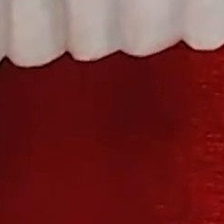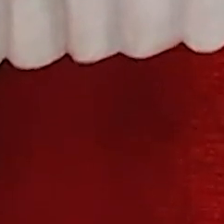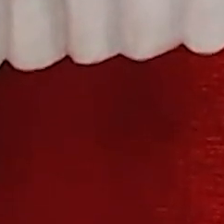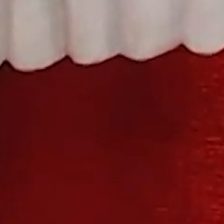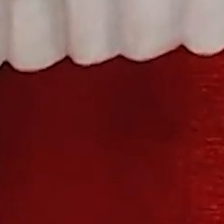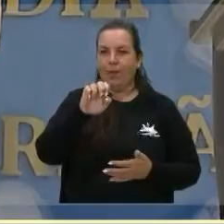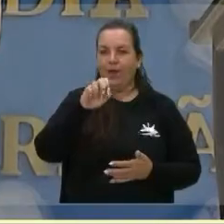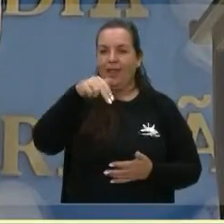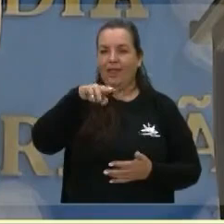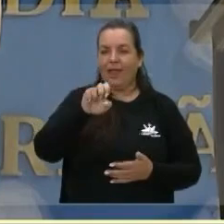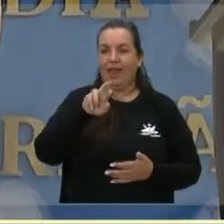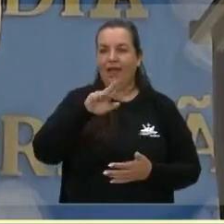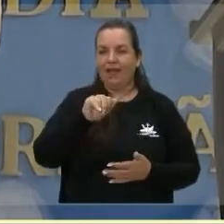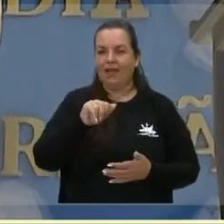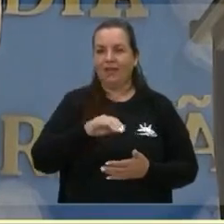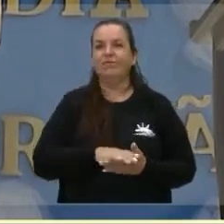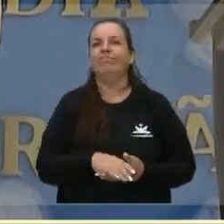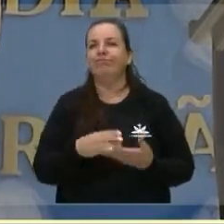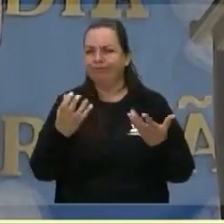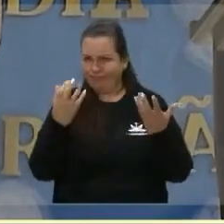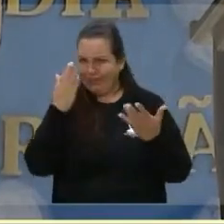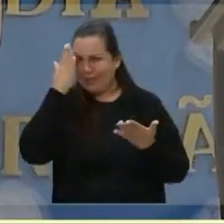Paulo tinha.